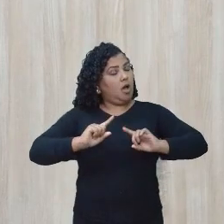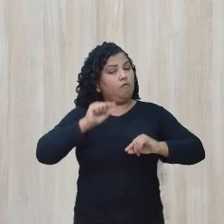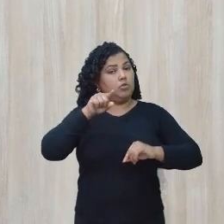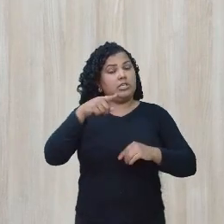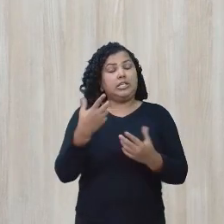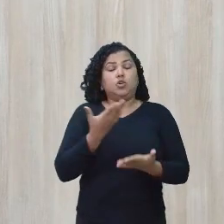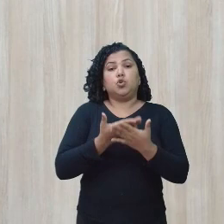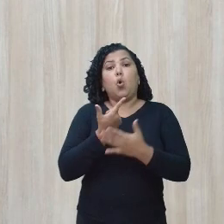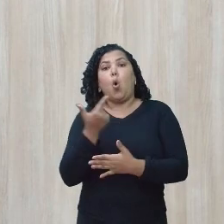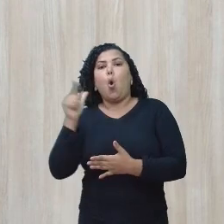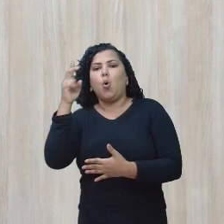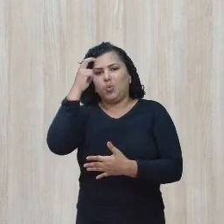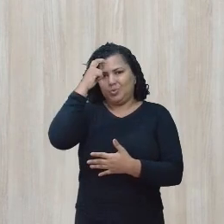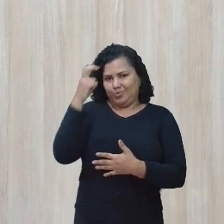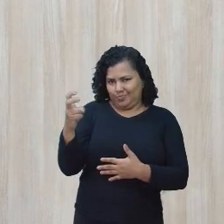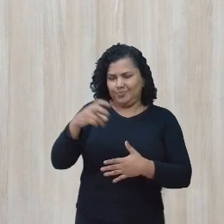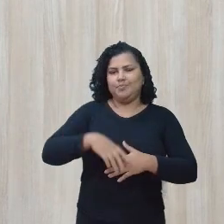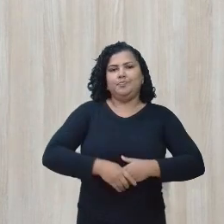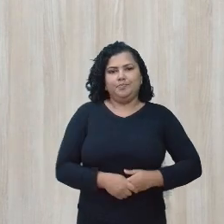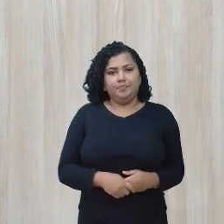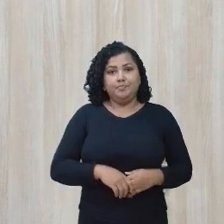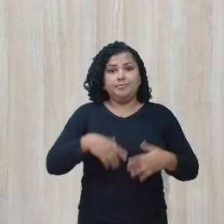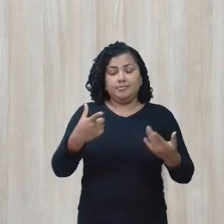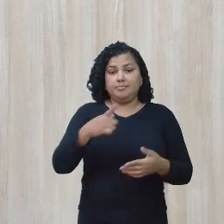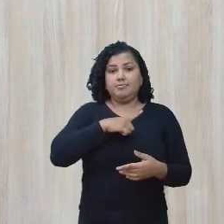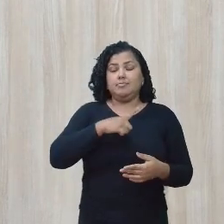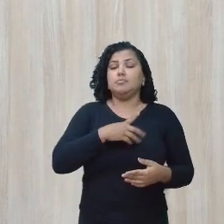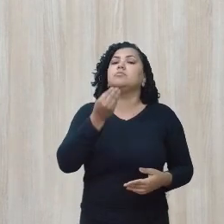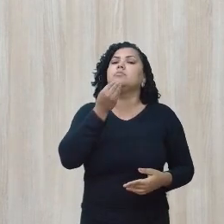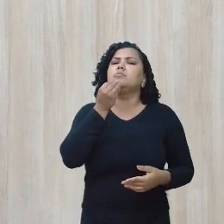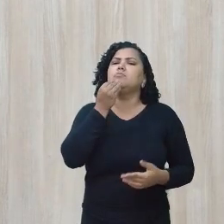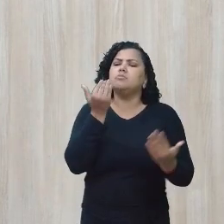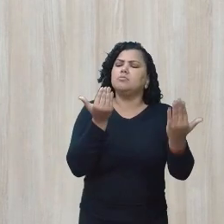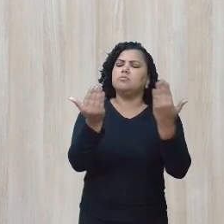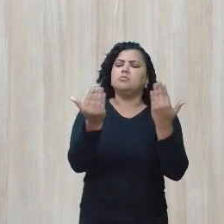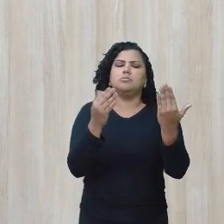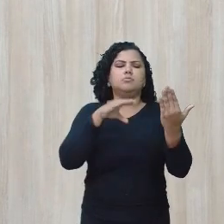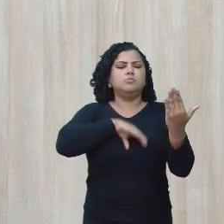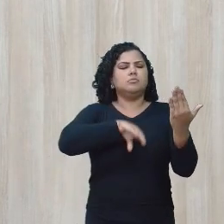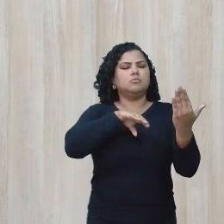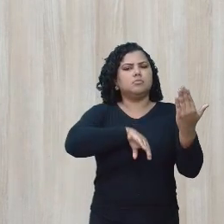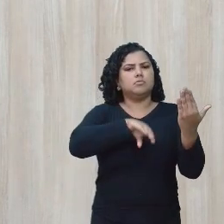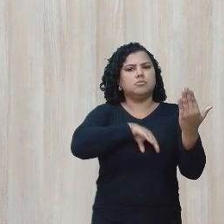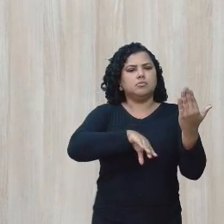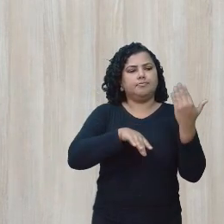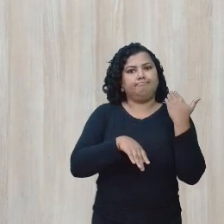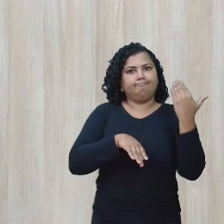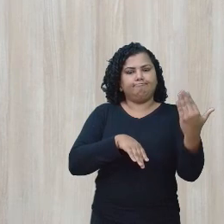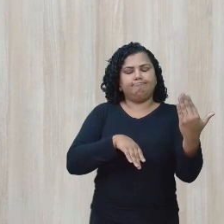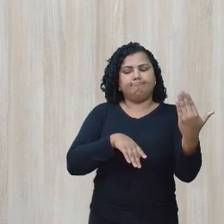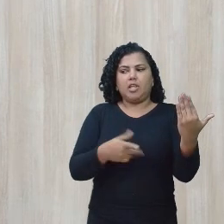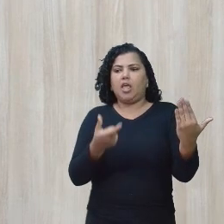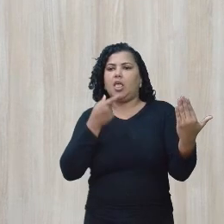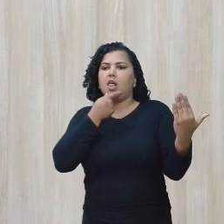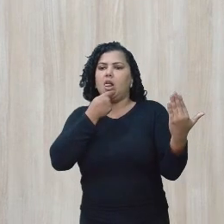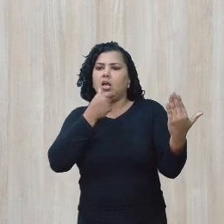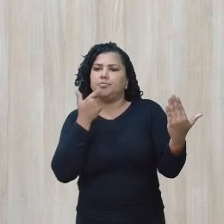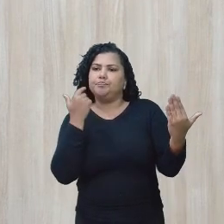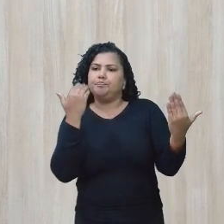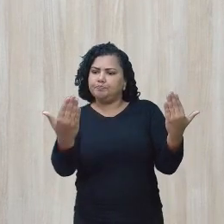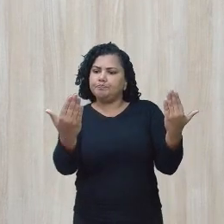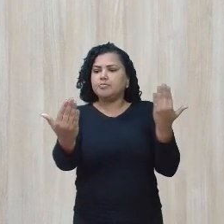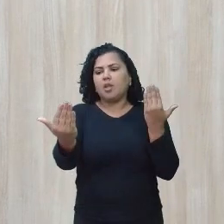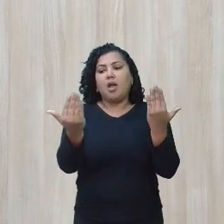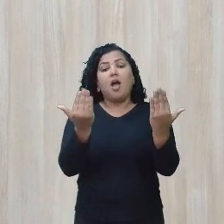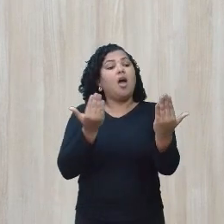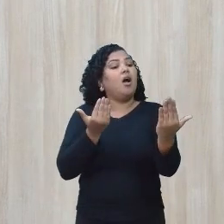outra cultura. E você está tendo a oportunidade de comparar a sua língua com outras línguas também. Inclusive, você vai